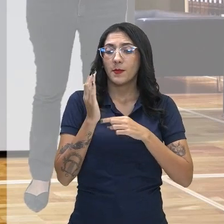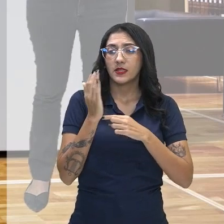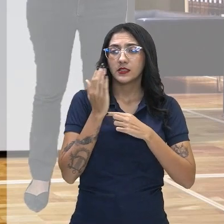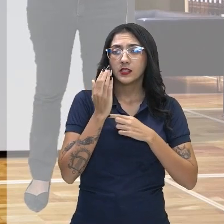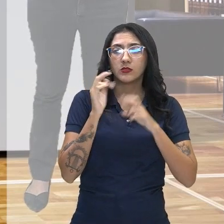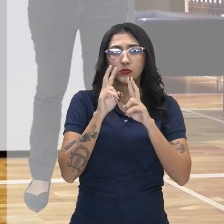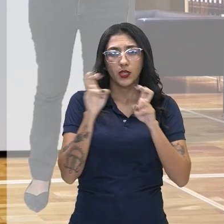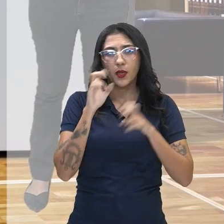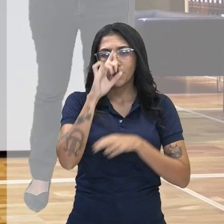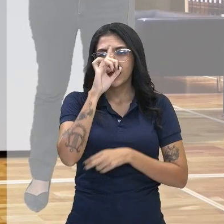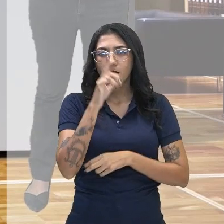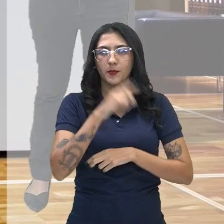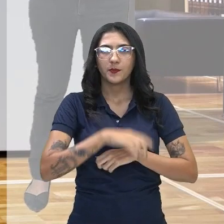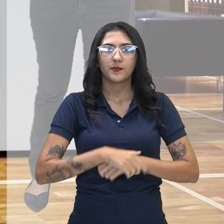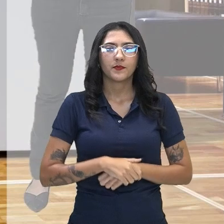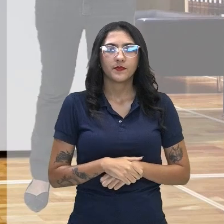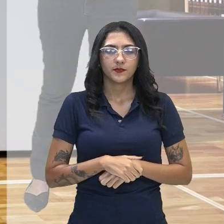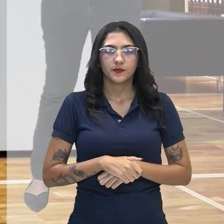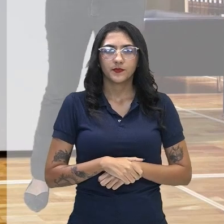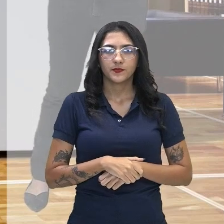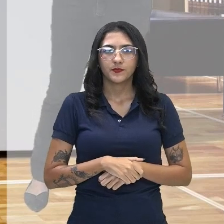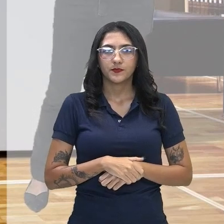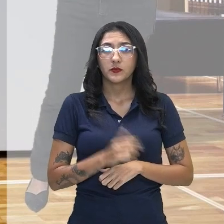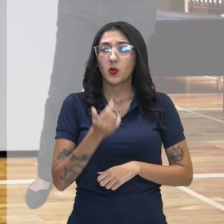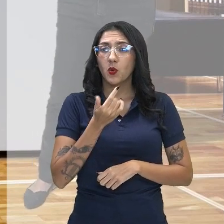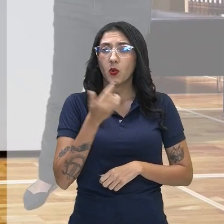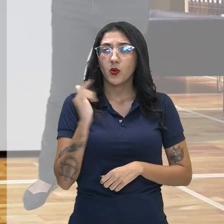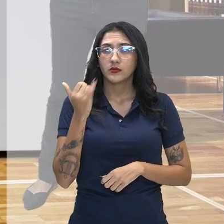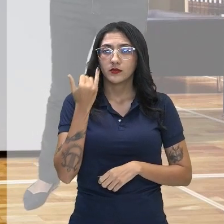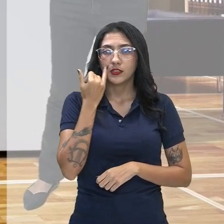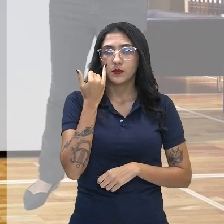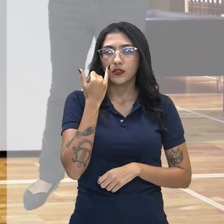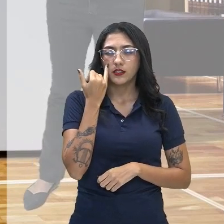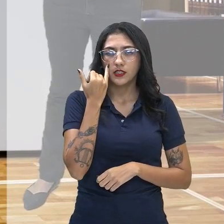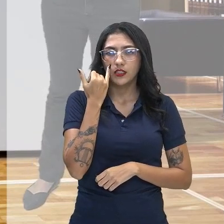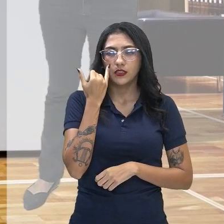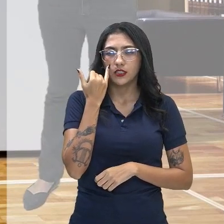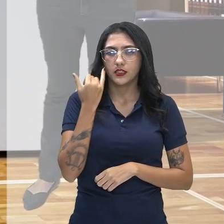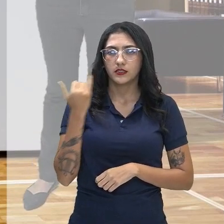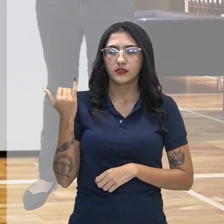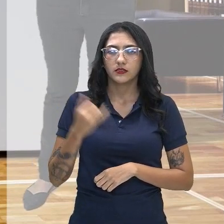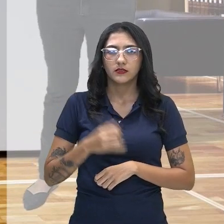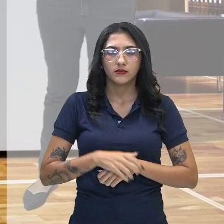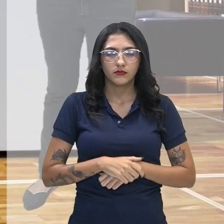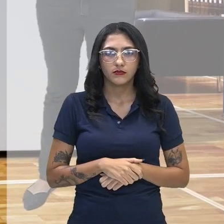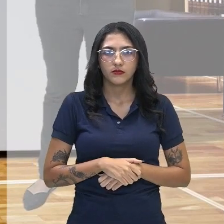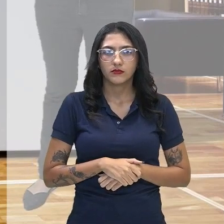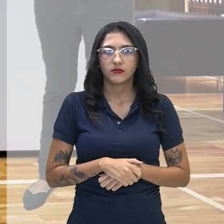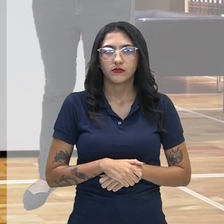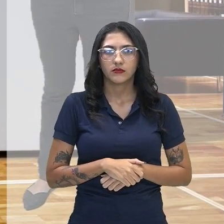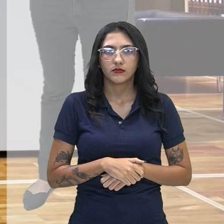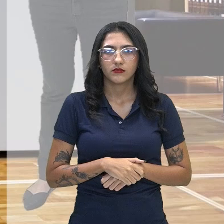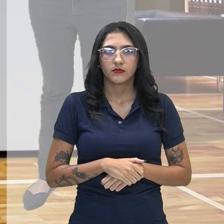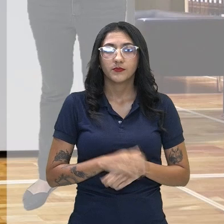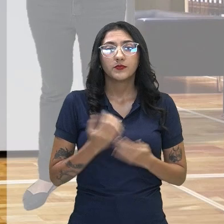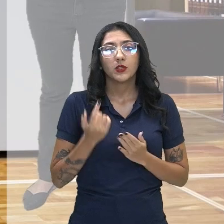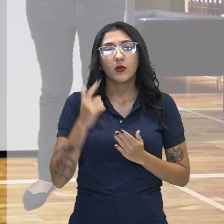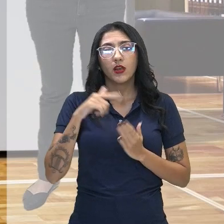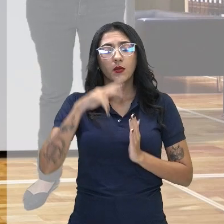você. Temos mais uma outra informação sobre o skimming, que é a seguinte: é uma leitura